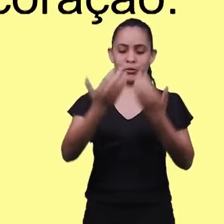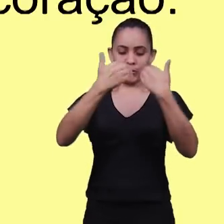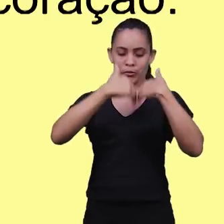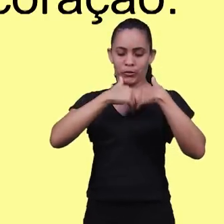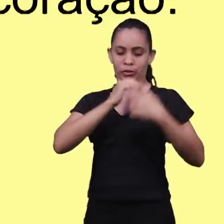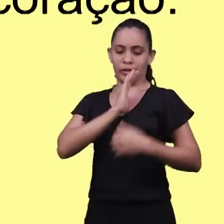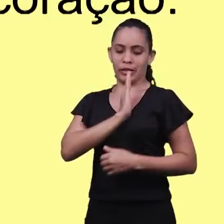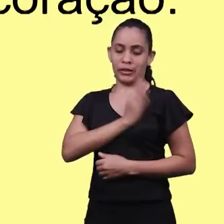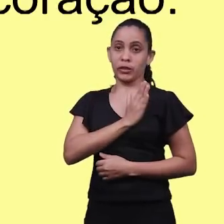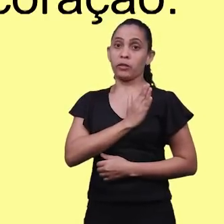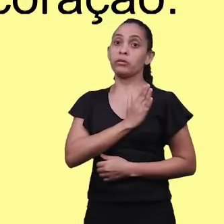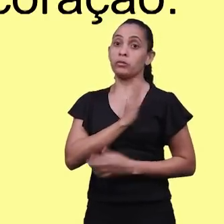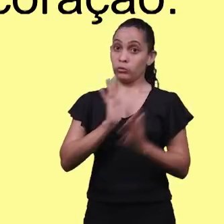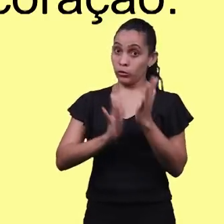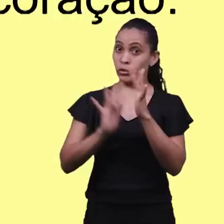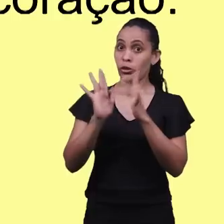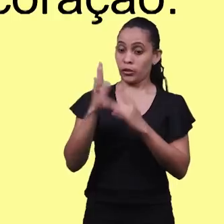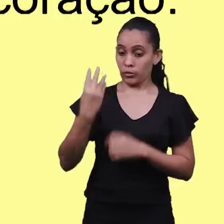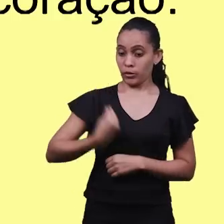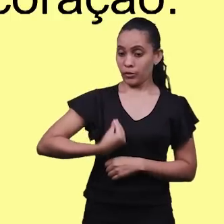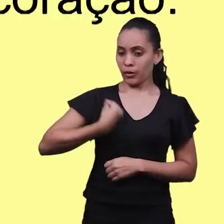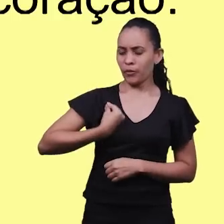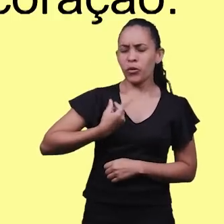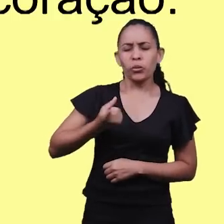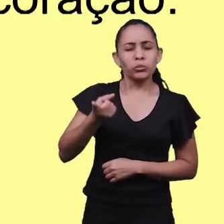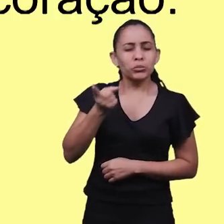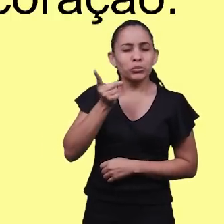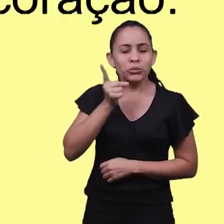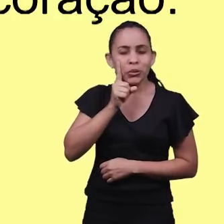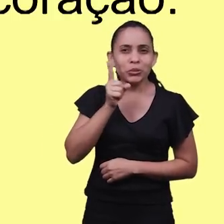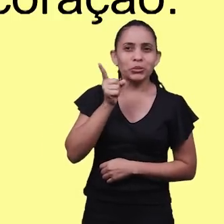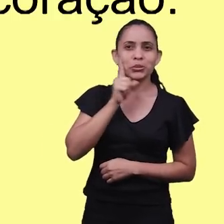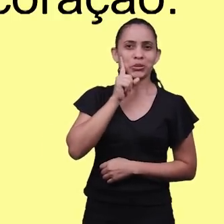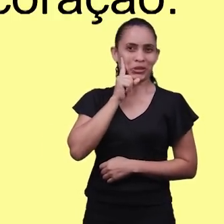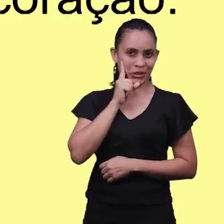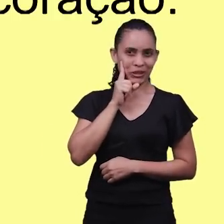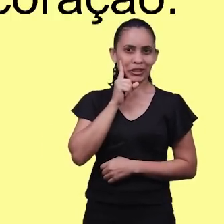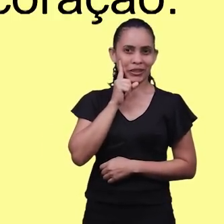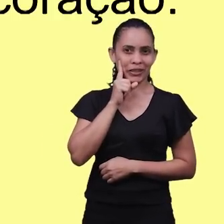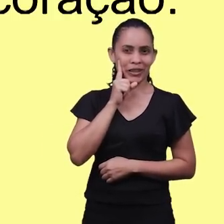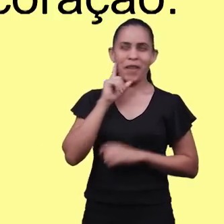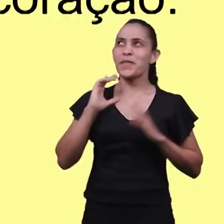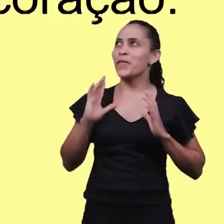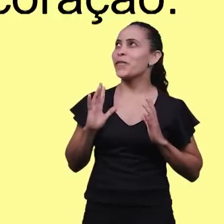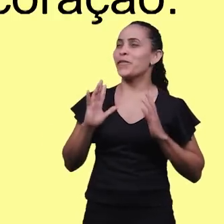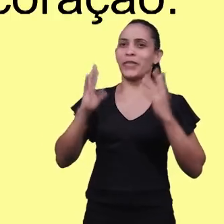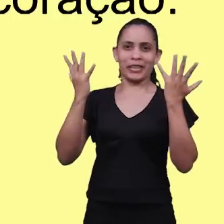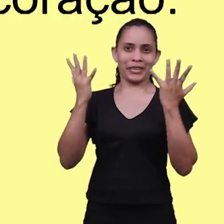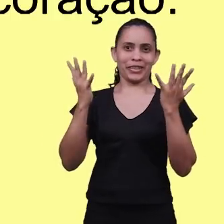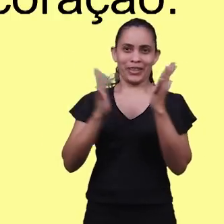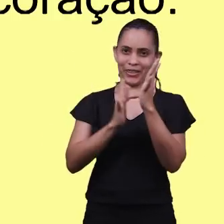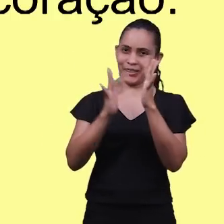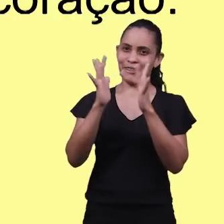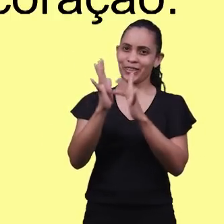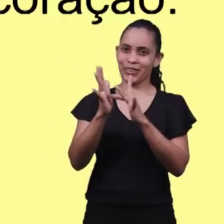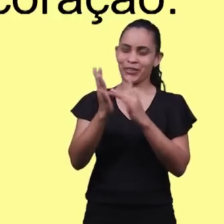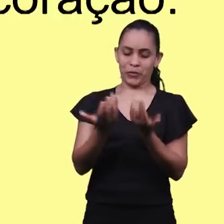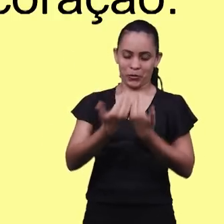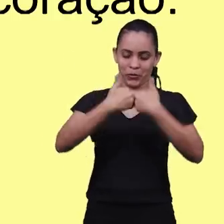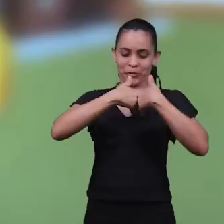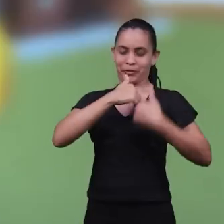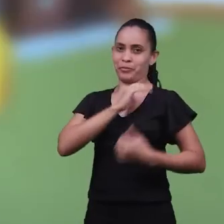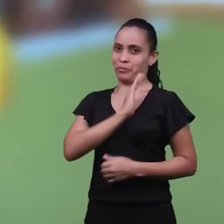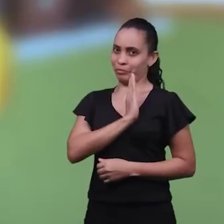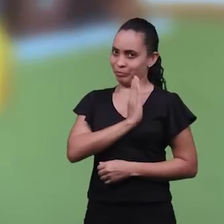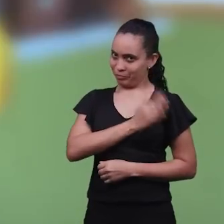coração. É comemorar todos os dias esse nascimento. porque um dia ele nasceu no nosso coração.